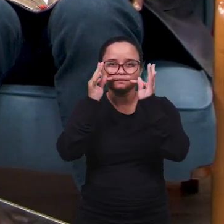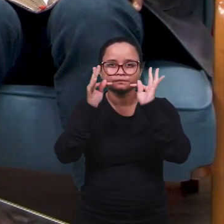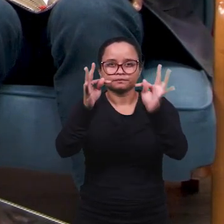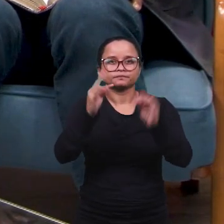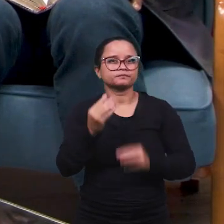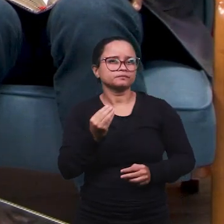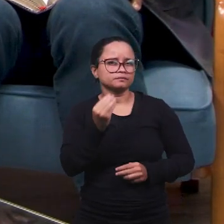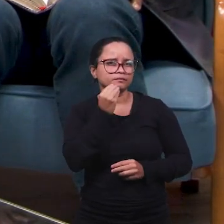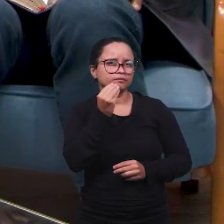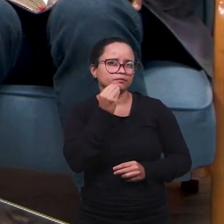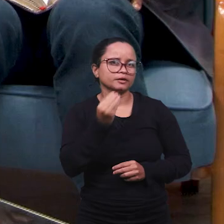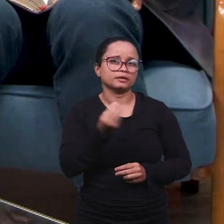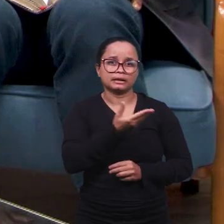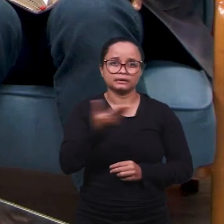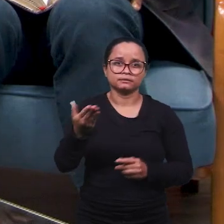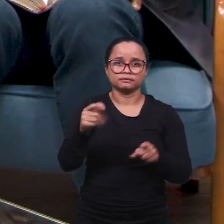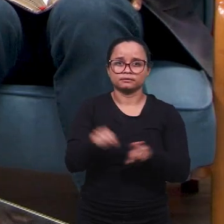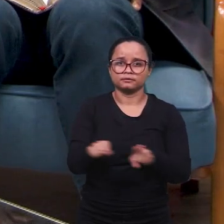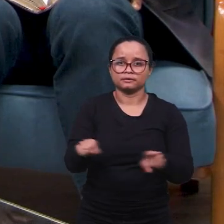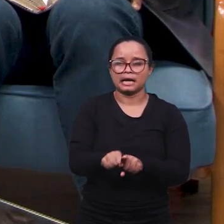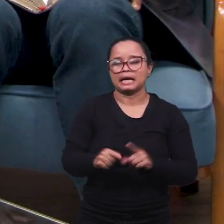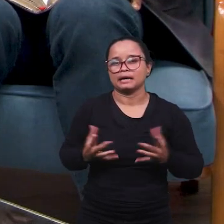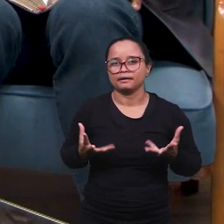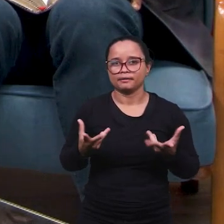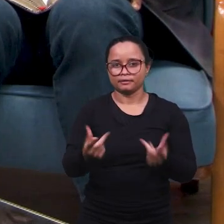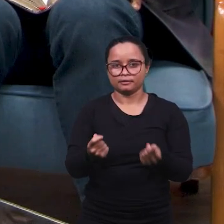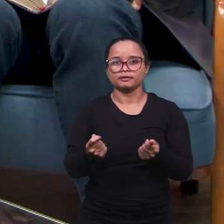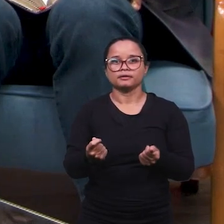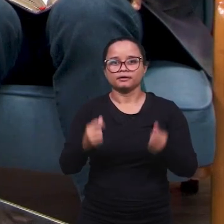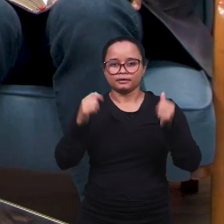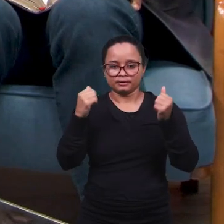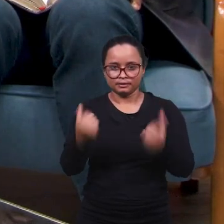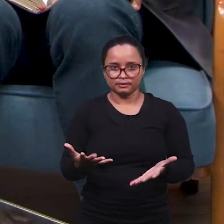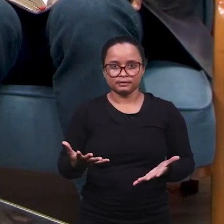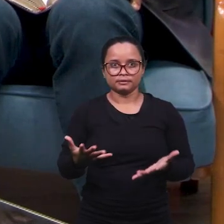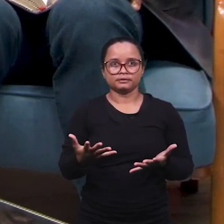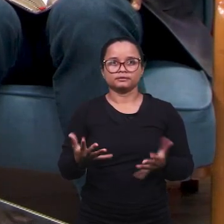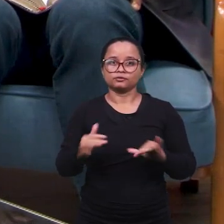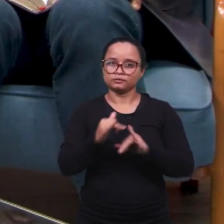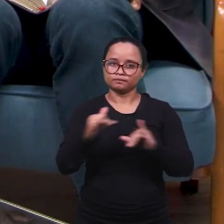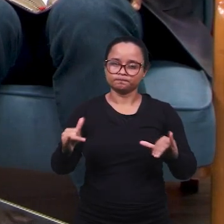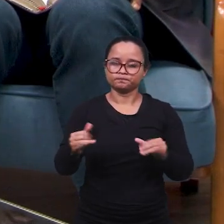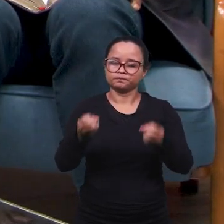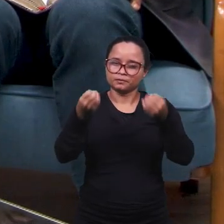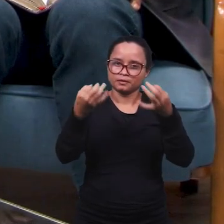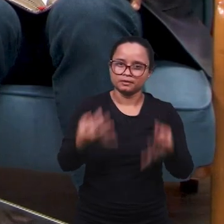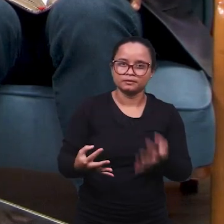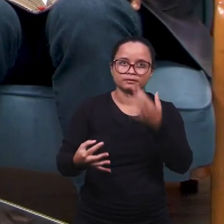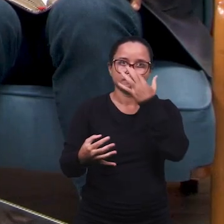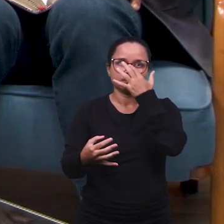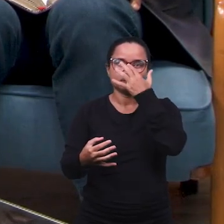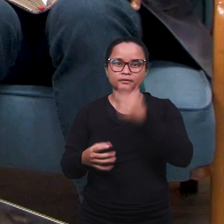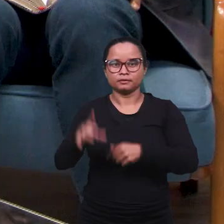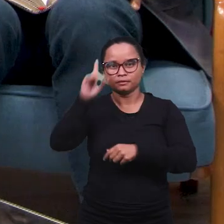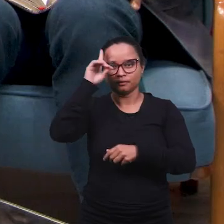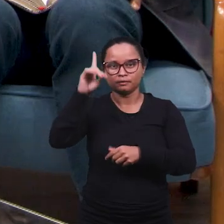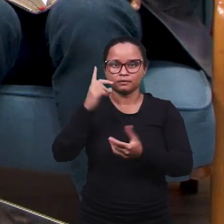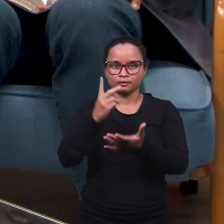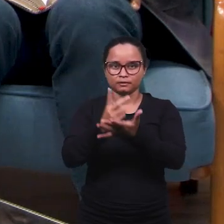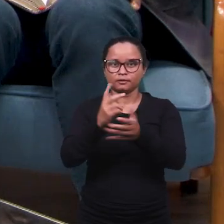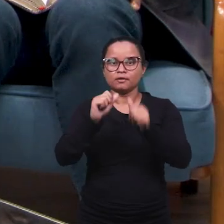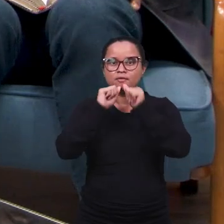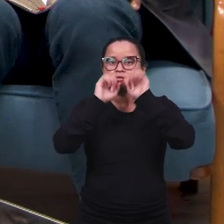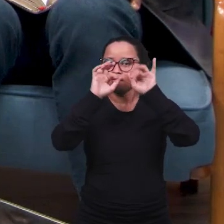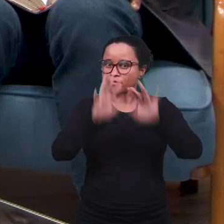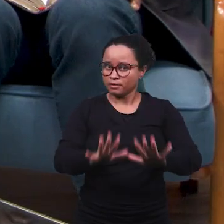seus testemunhos, essa oportunidade a eles também, isso é maravilhoso. Então, fica aqui as nossas considerações e